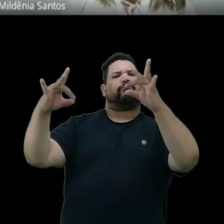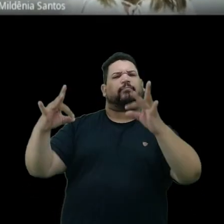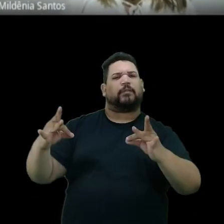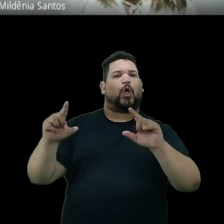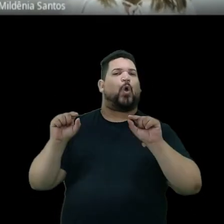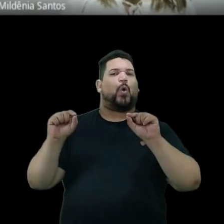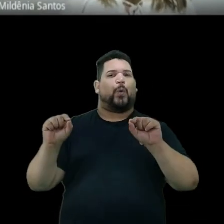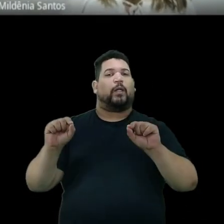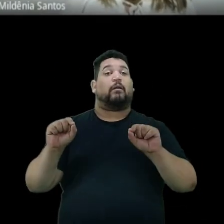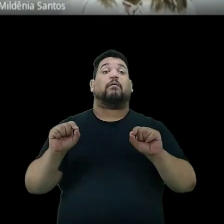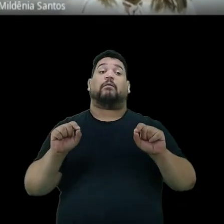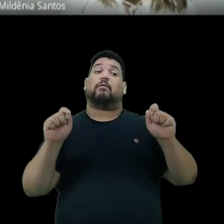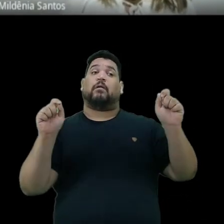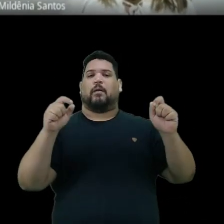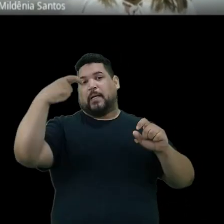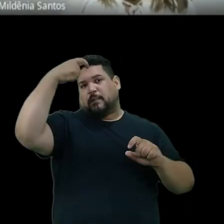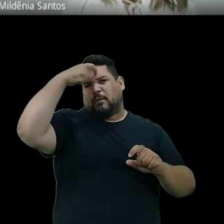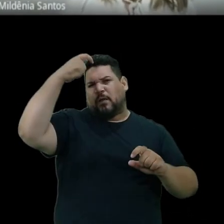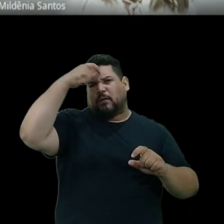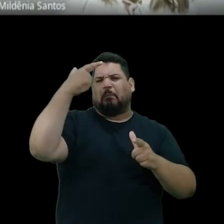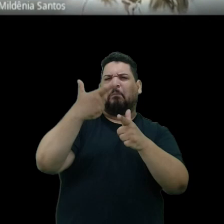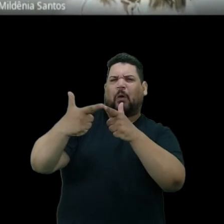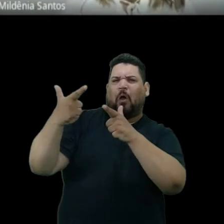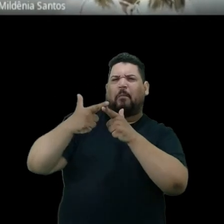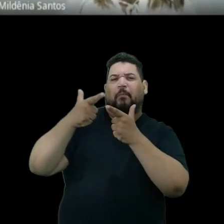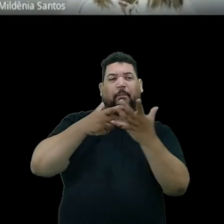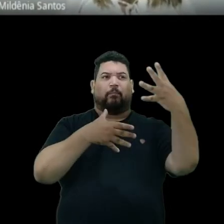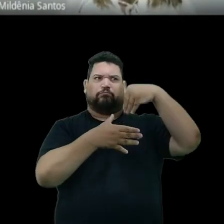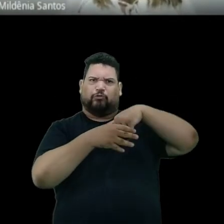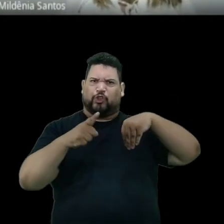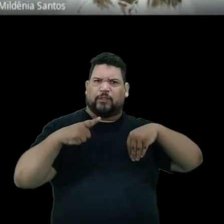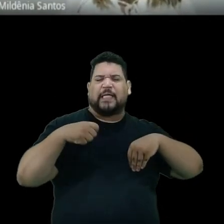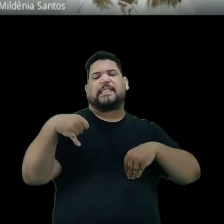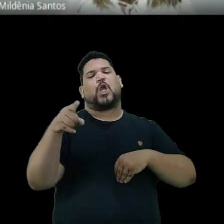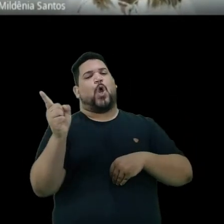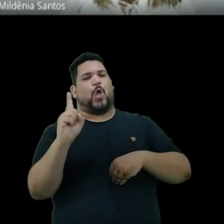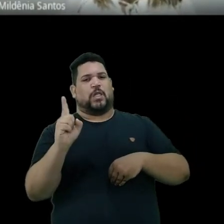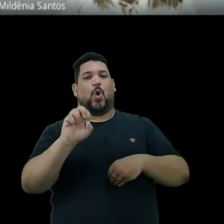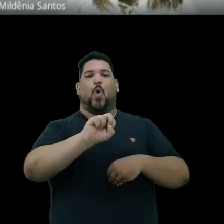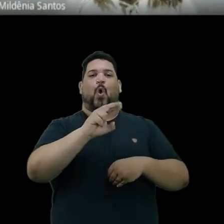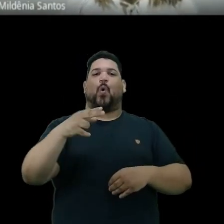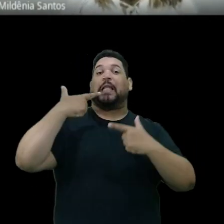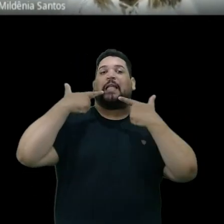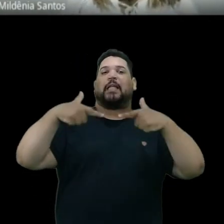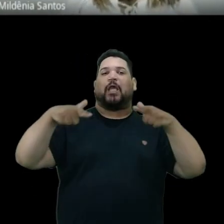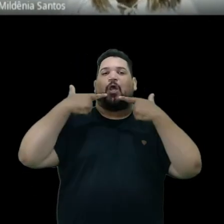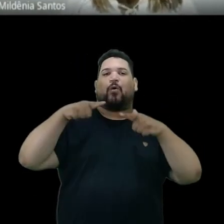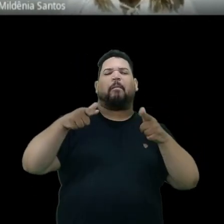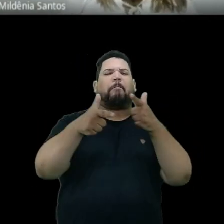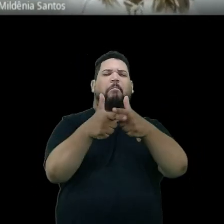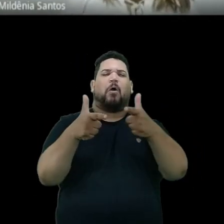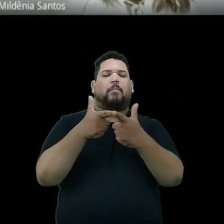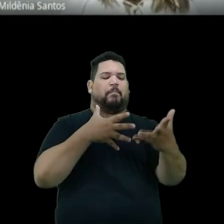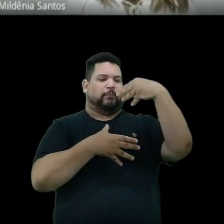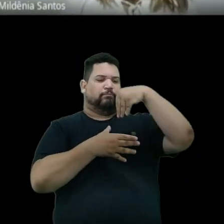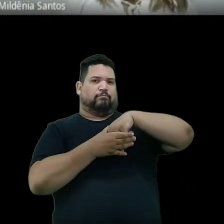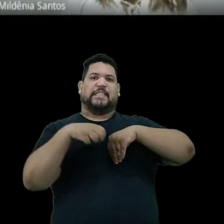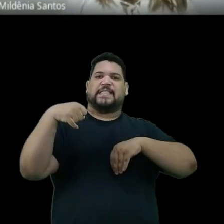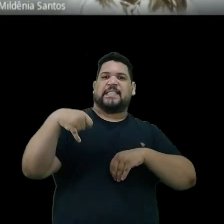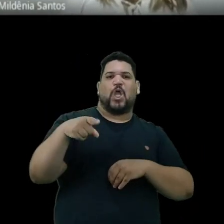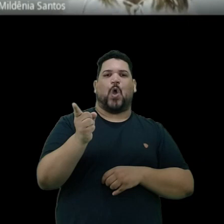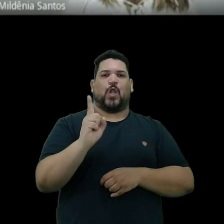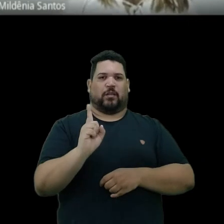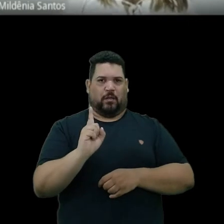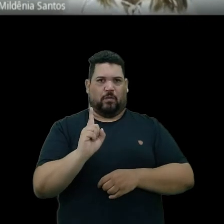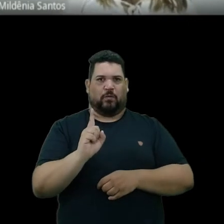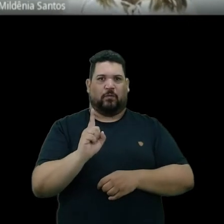comprometimento intelectual concomitante, com e sem comprometimento da linguagem. Vocês vão entender isso mais na frente. Os critérios são